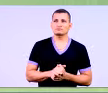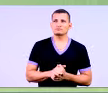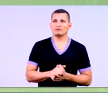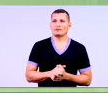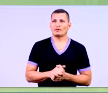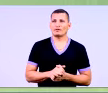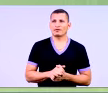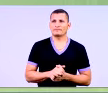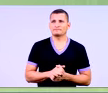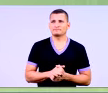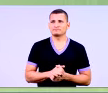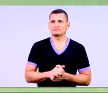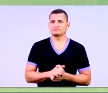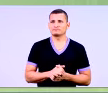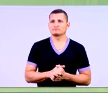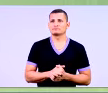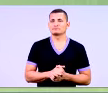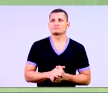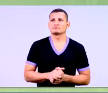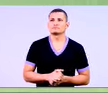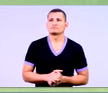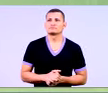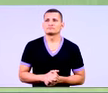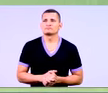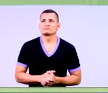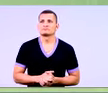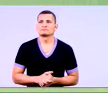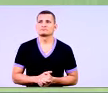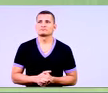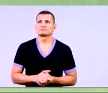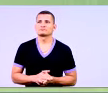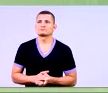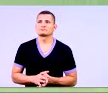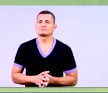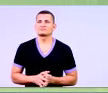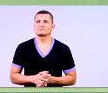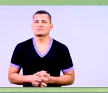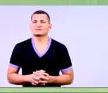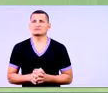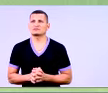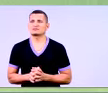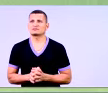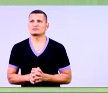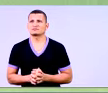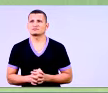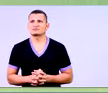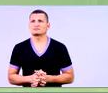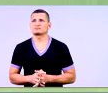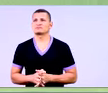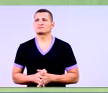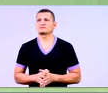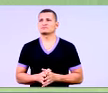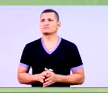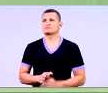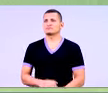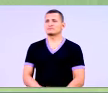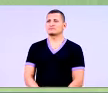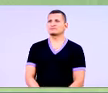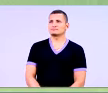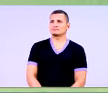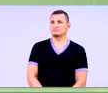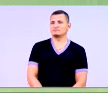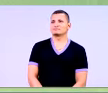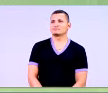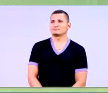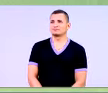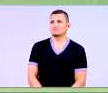expressão aqui para resolver os bem tranquilo coisa que a gente faz de cabeça o time é